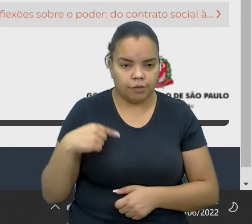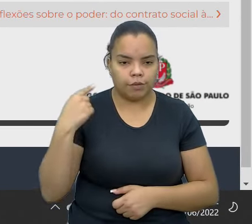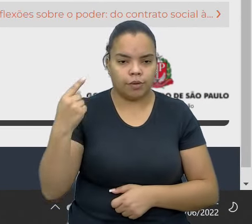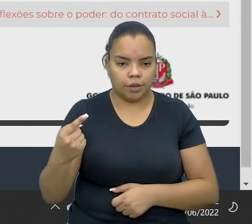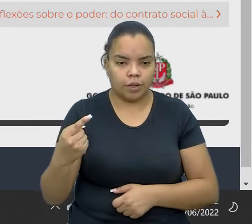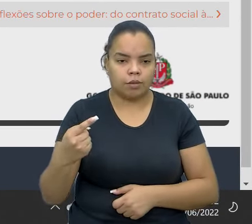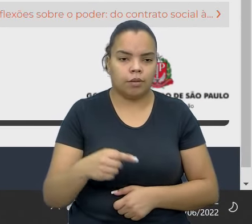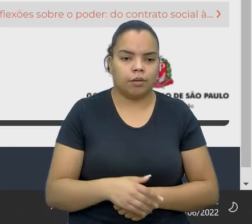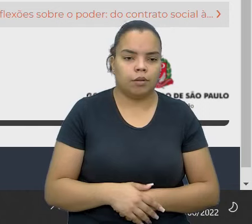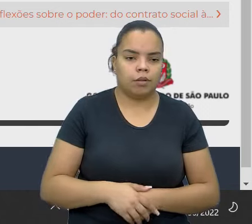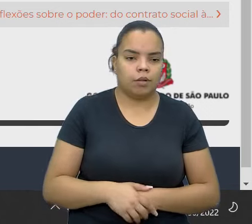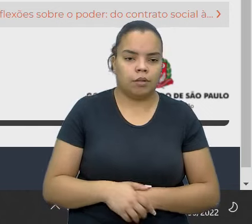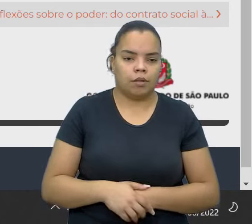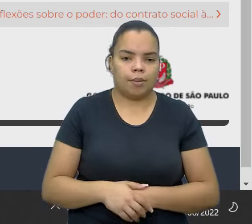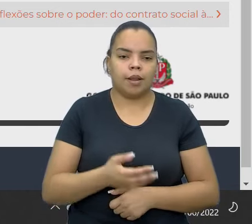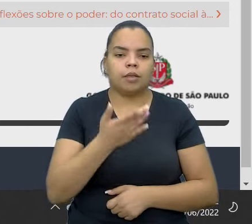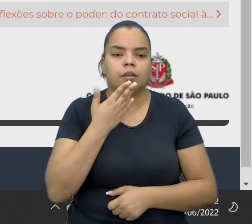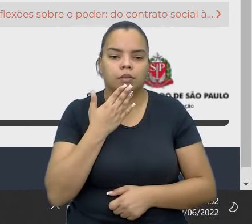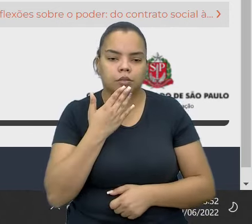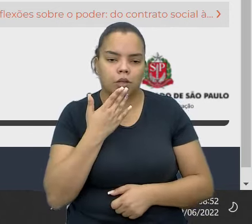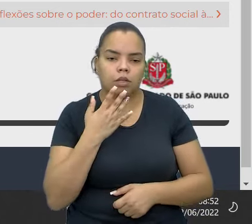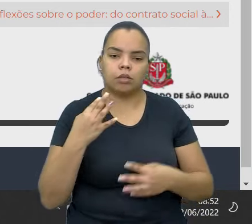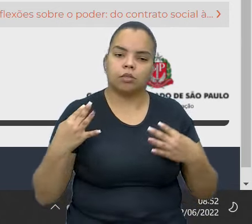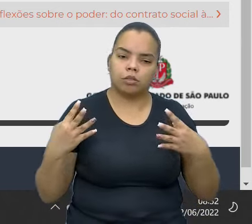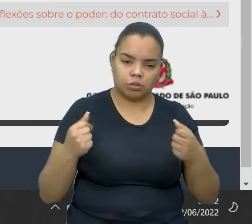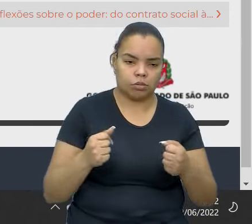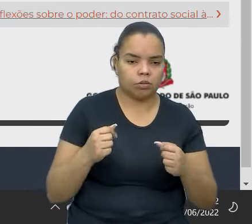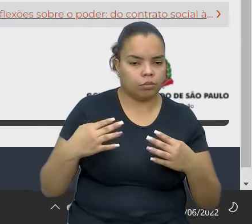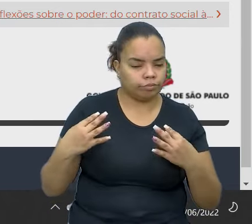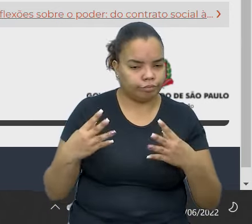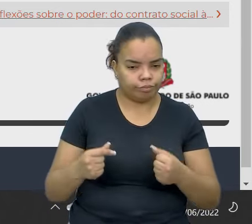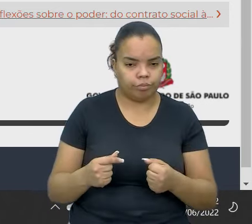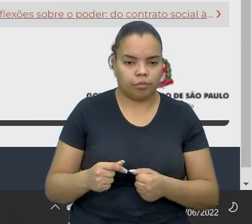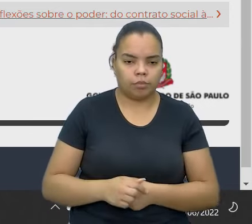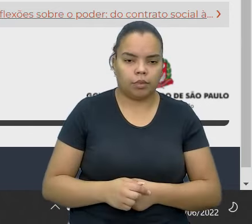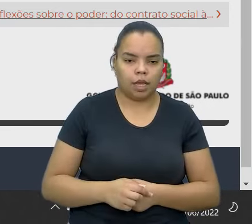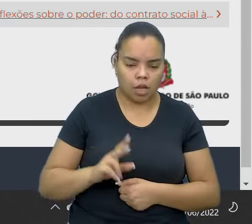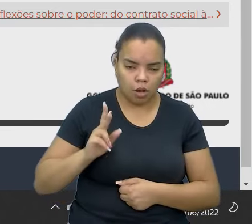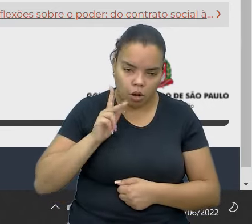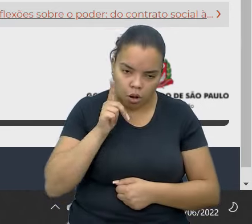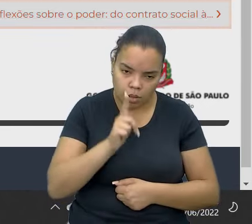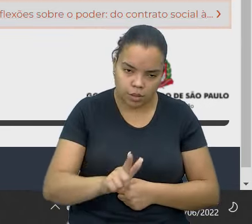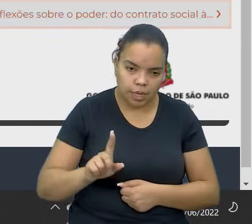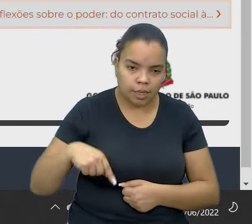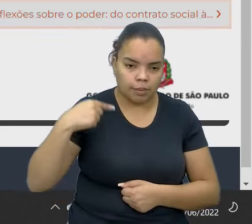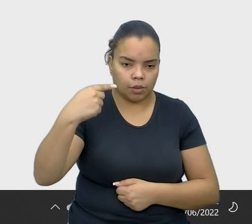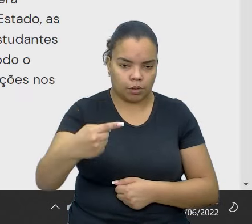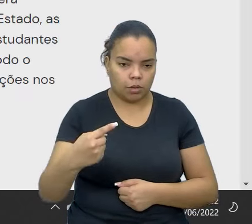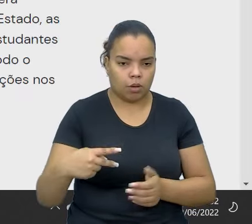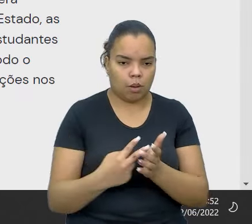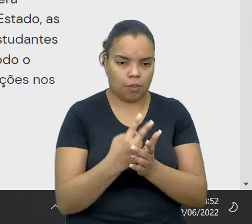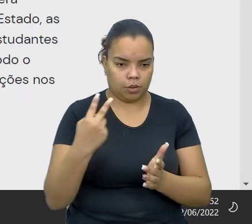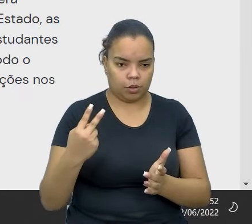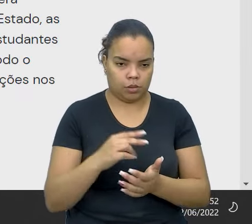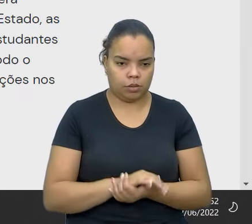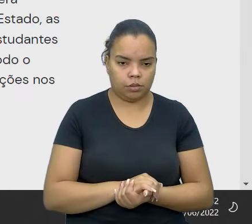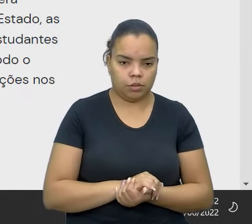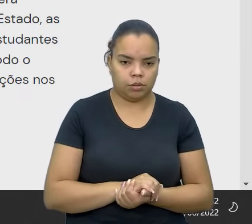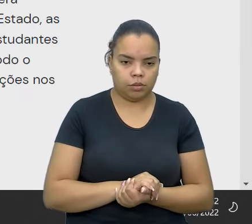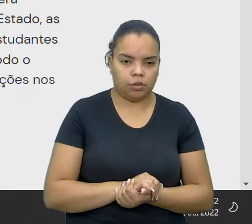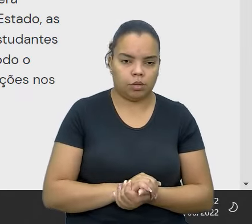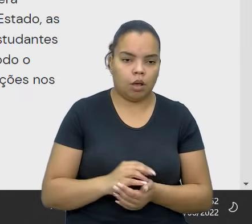aí as nossas notas e tudo mais. E aí a gente consegue ir para o componente 2.